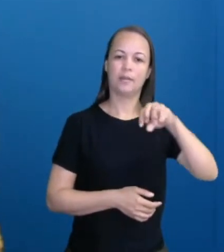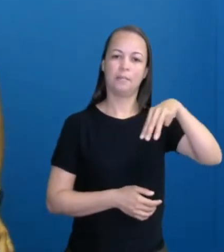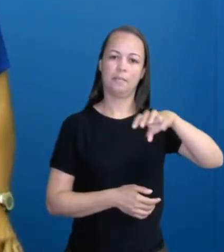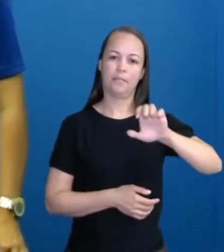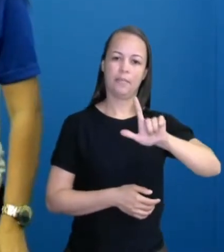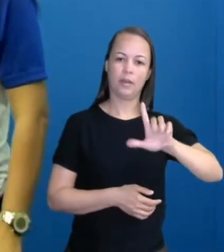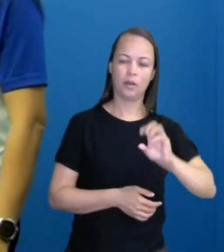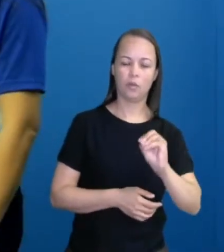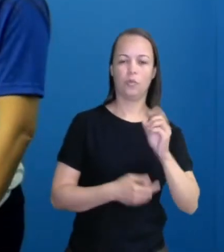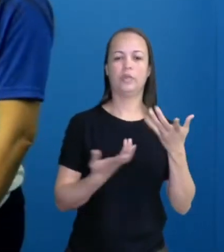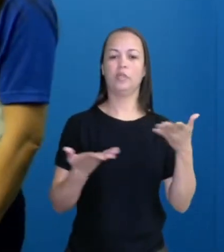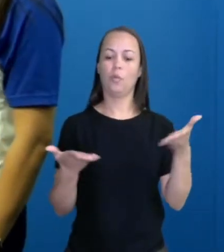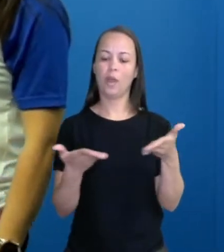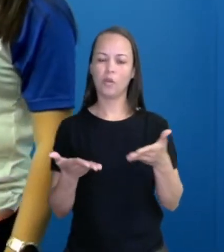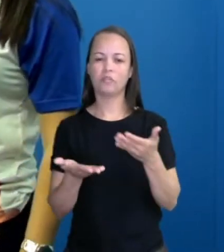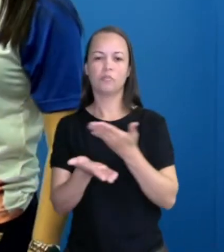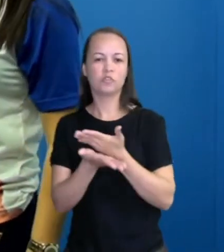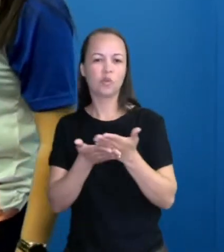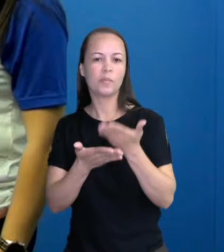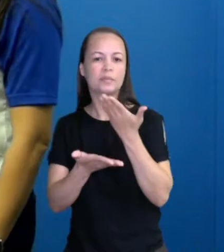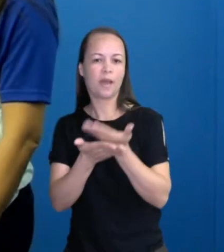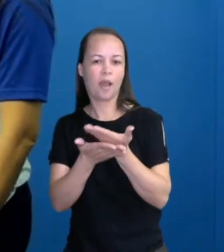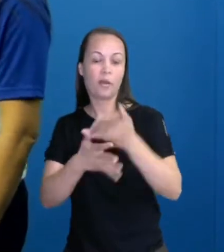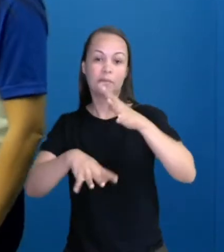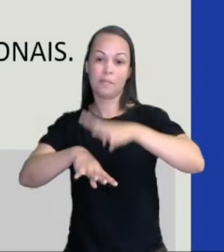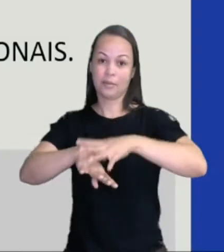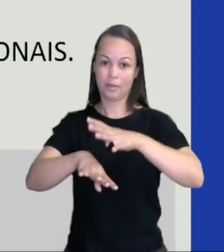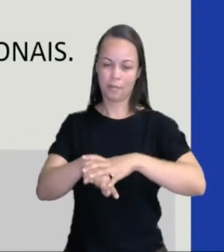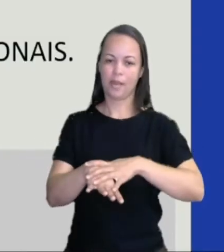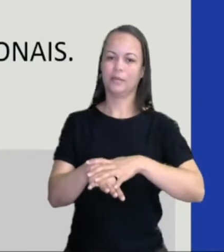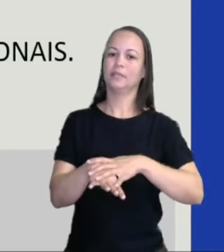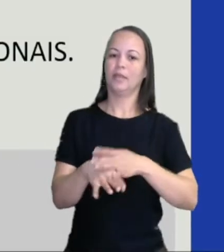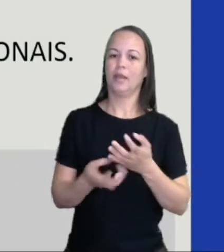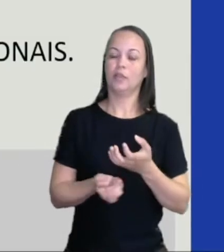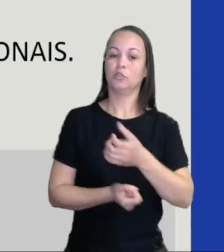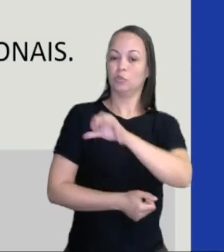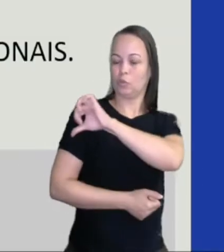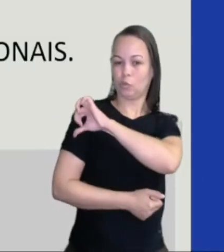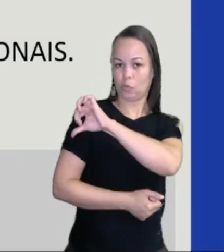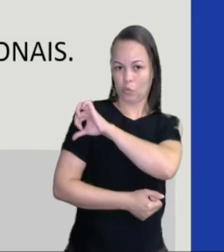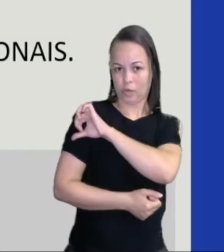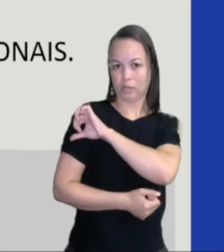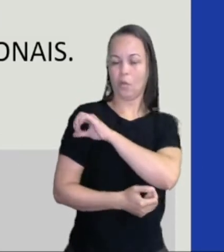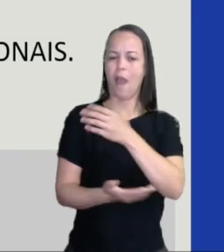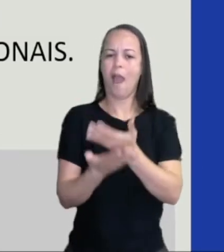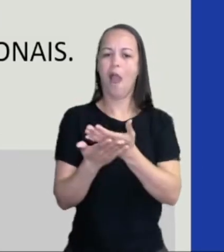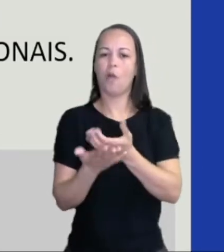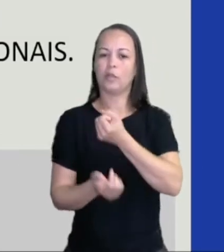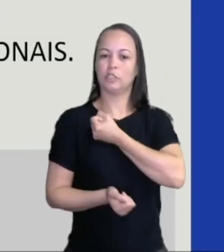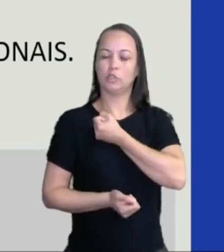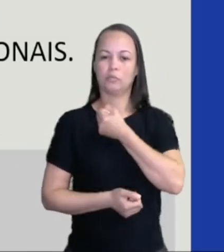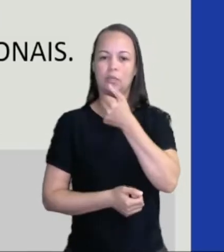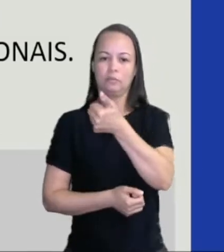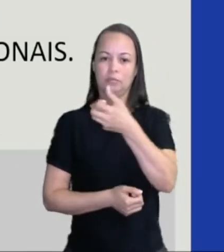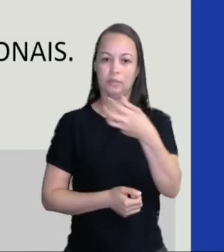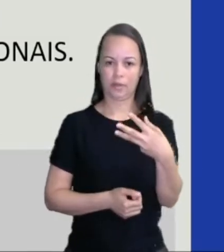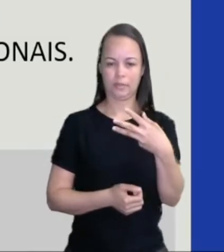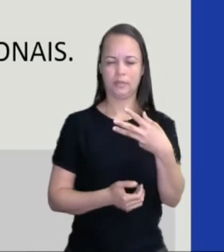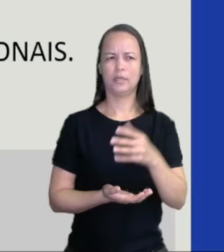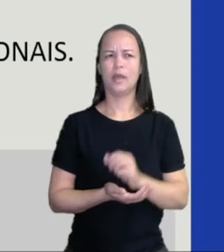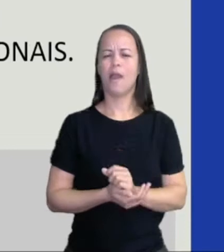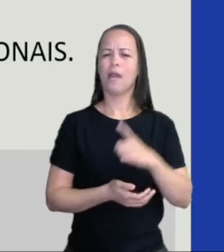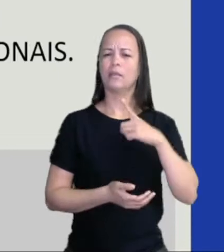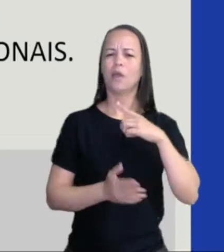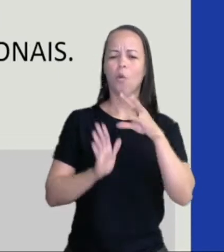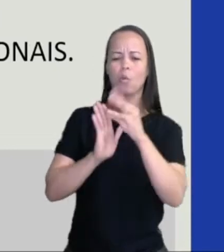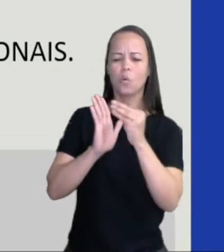aulinha maravilhosa do nono ano. Olha aí, aula de número 13 do nono ano. É um conteúdo que está lá